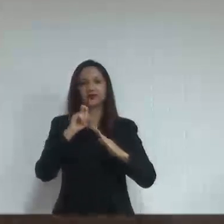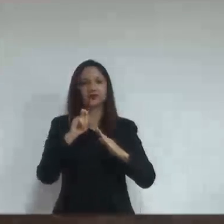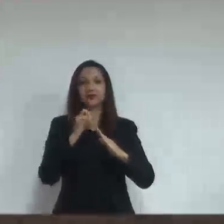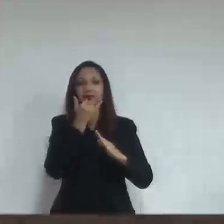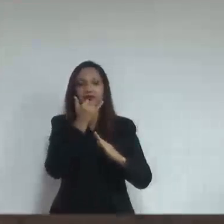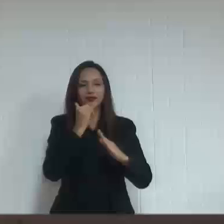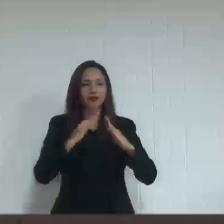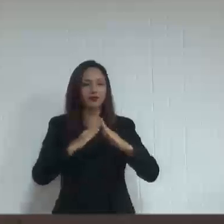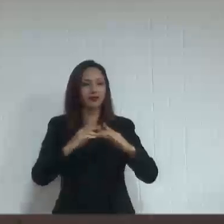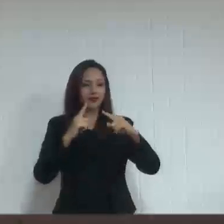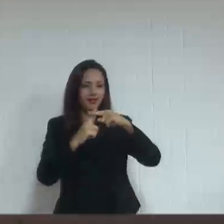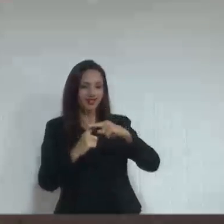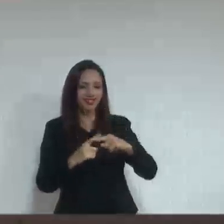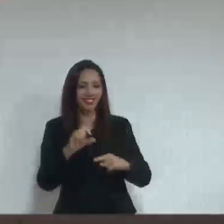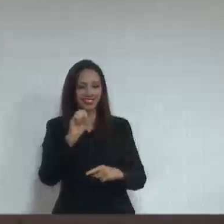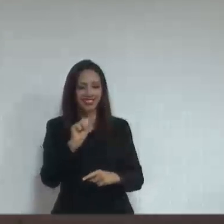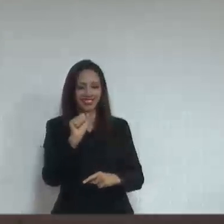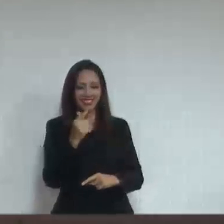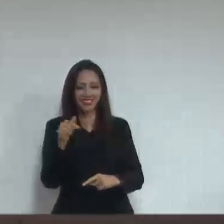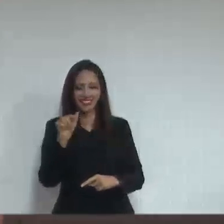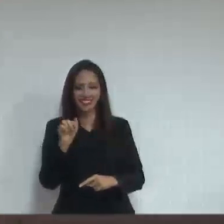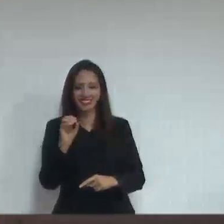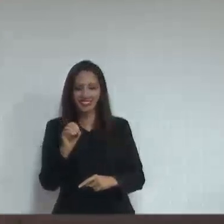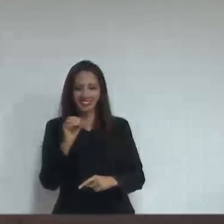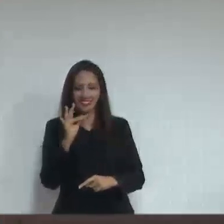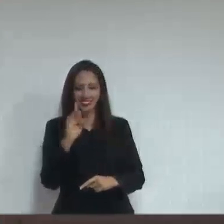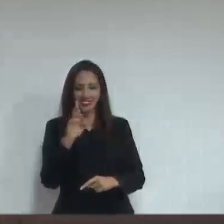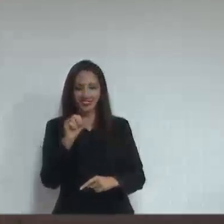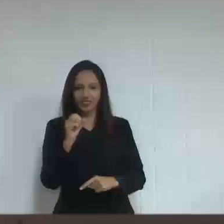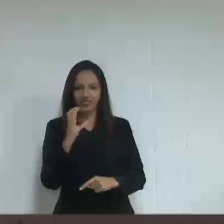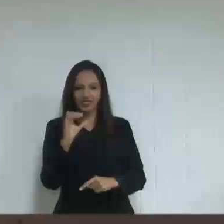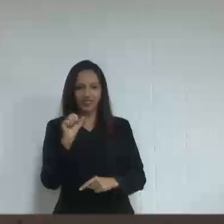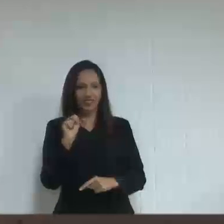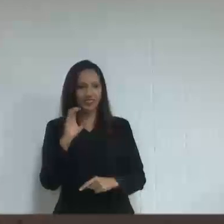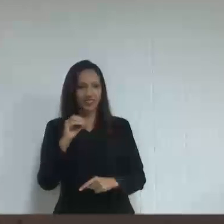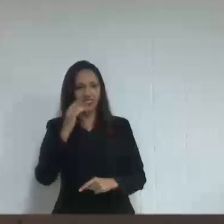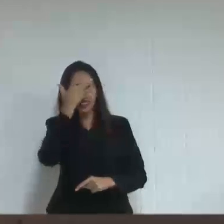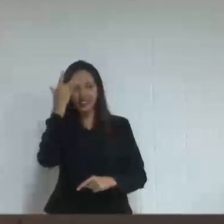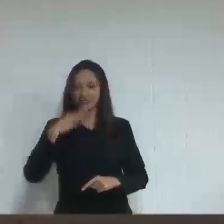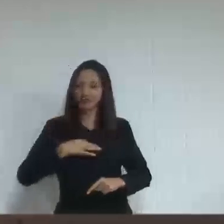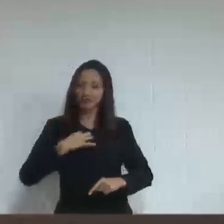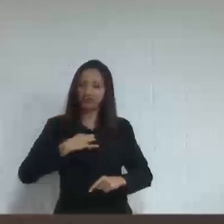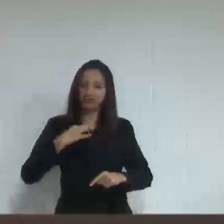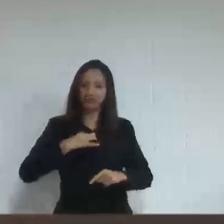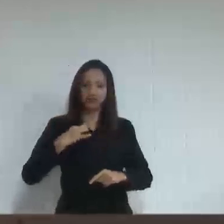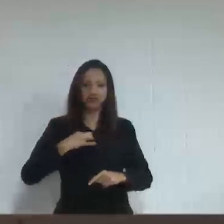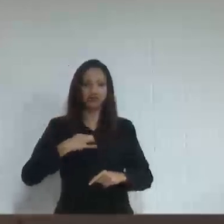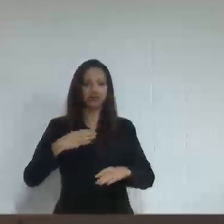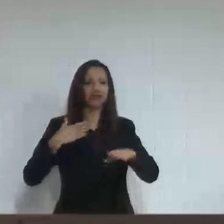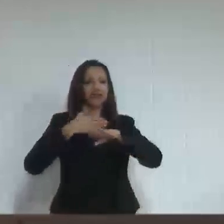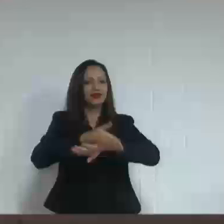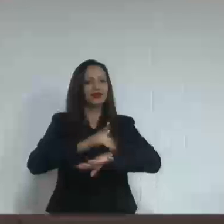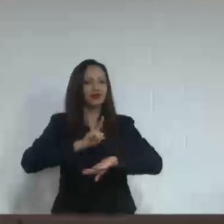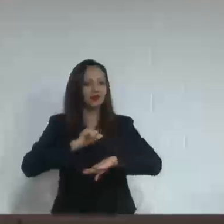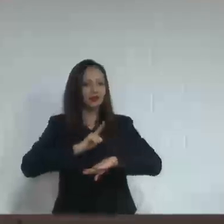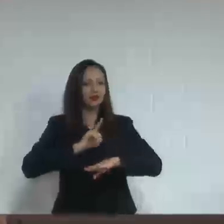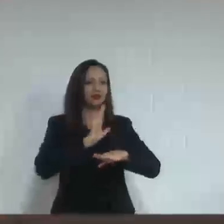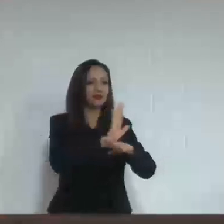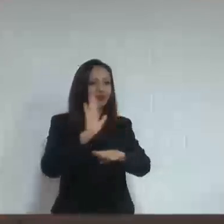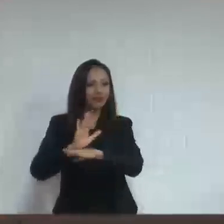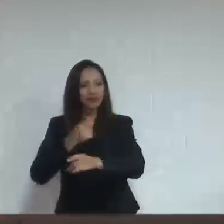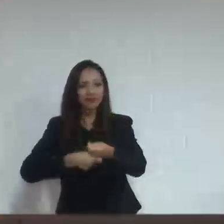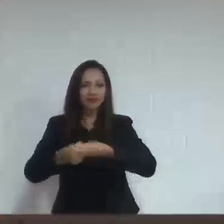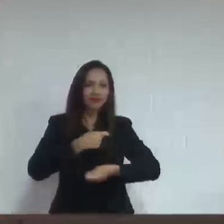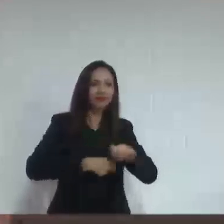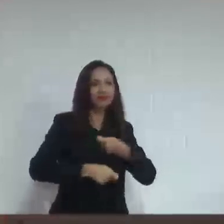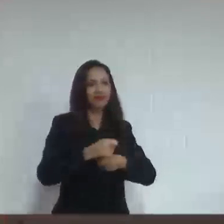grande detalhe que eu gostaria de lembrar é o voluntariado, não é? As pessoas são voluntárias que participam. A grande maioria, eles abrem para um ou outro